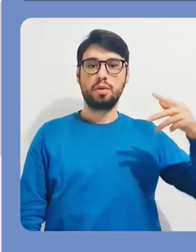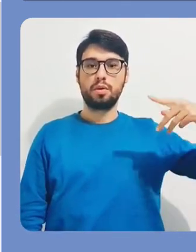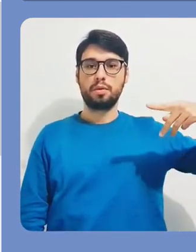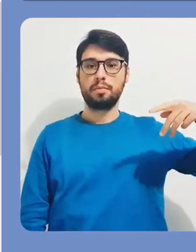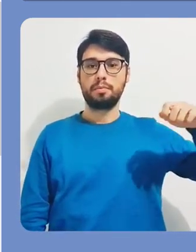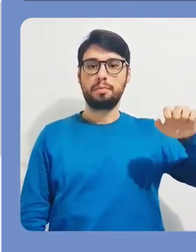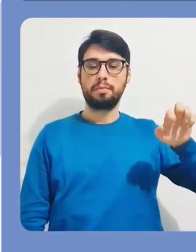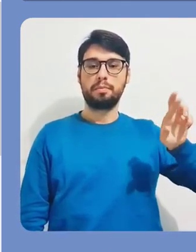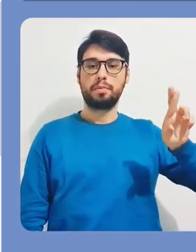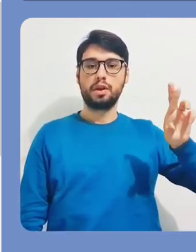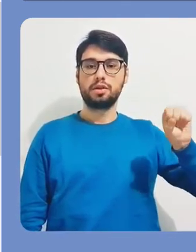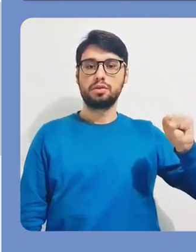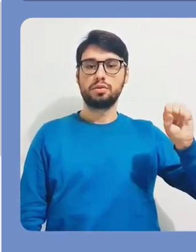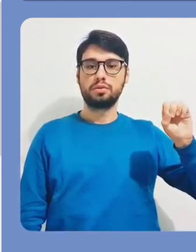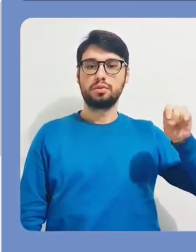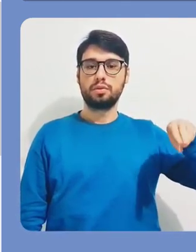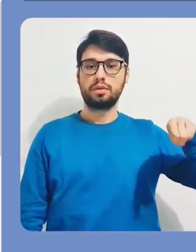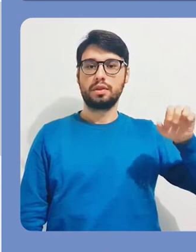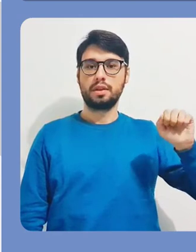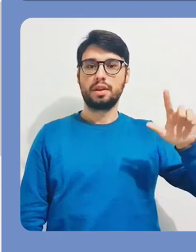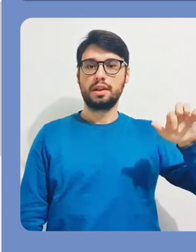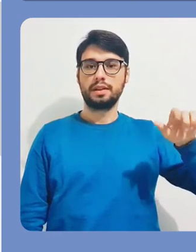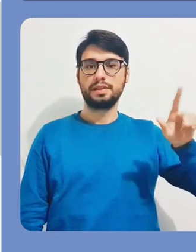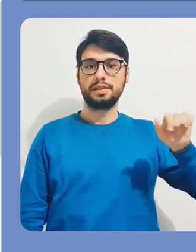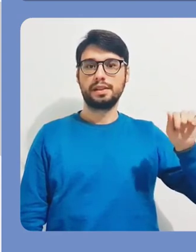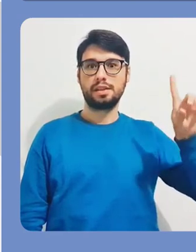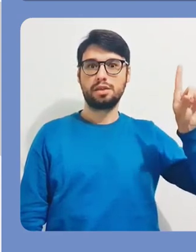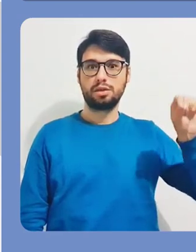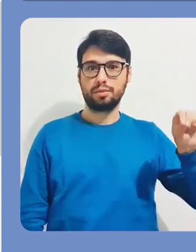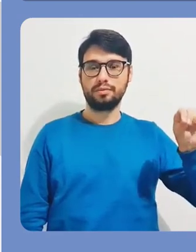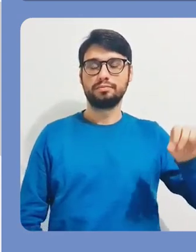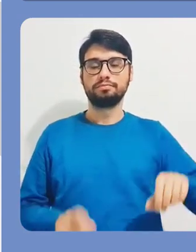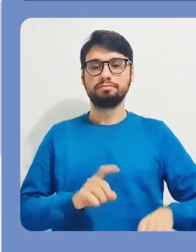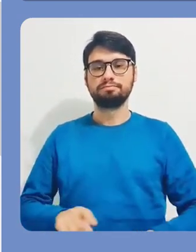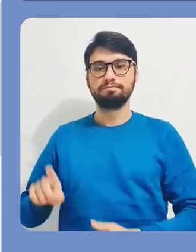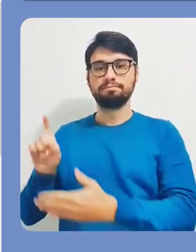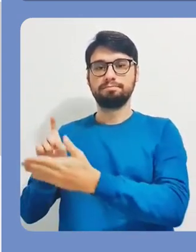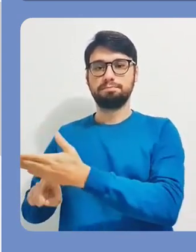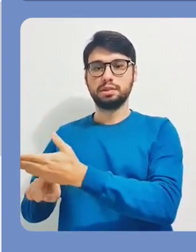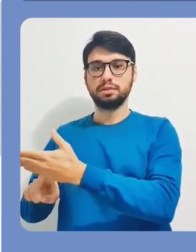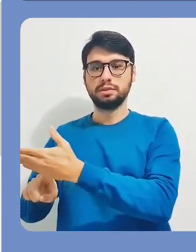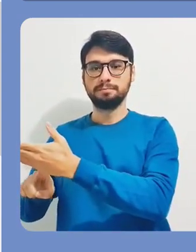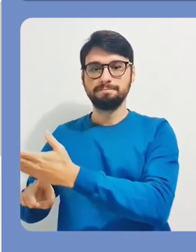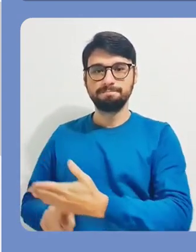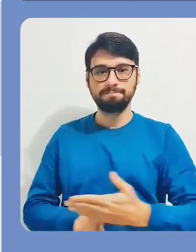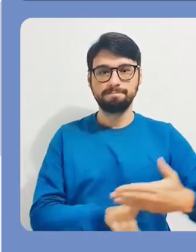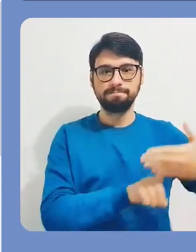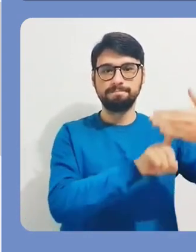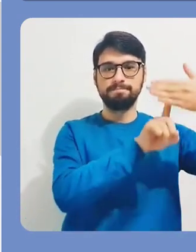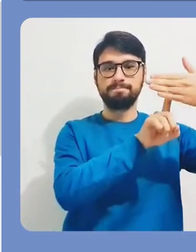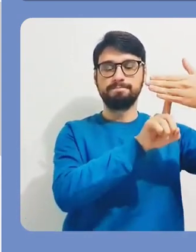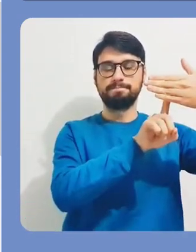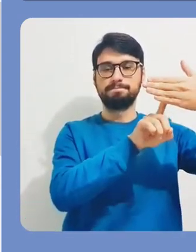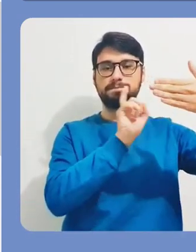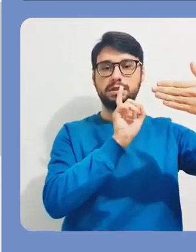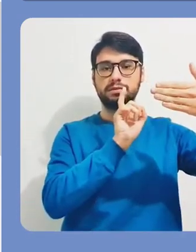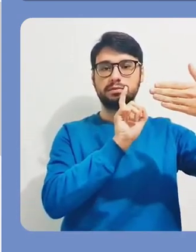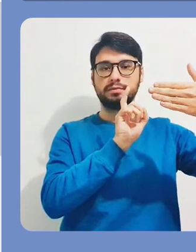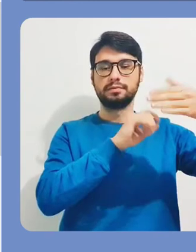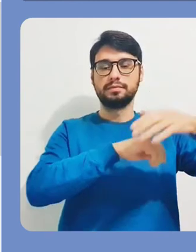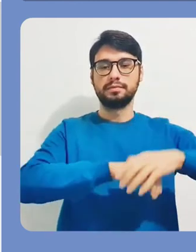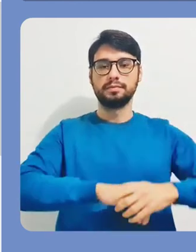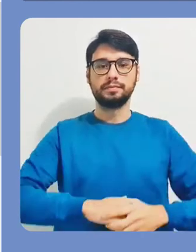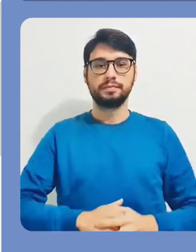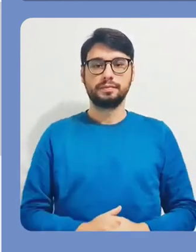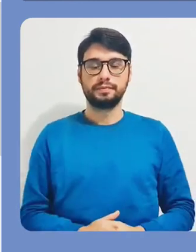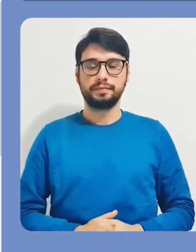menu personalizado. E eu vou adicionar esse menu personalizado ao menu principal. Essa inserção é feita clicando